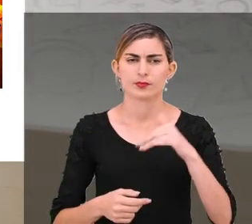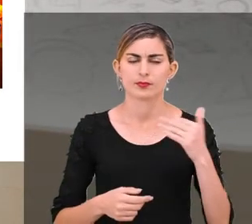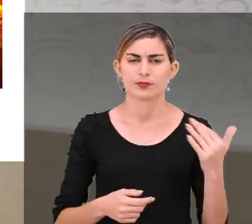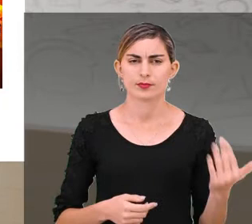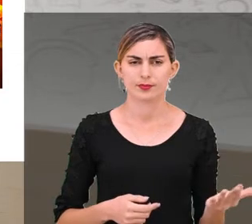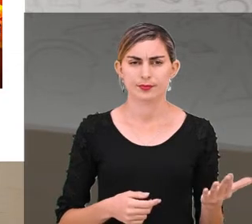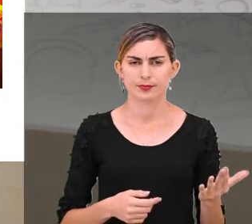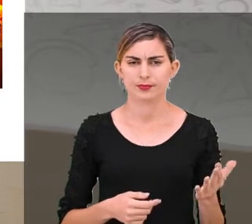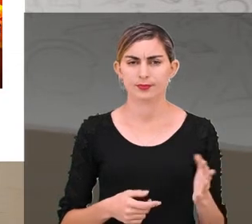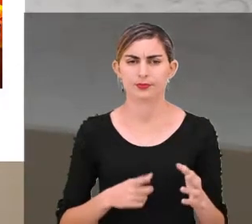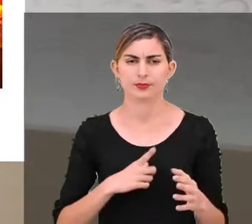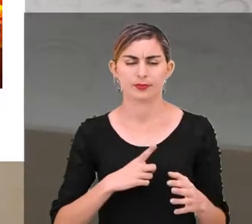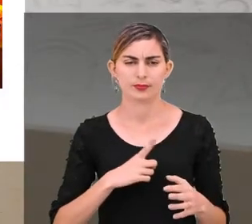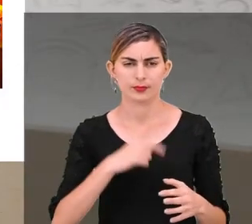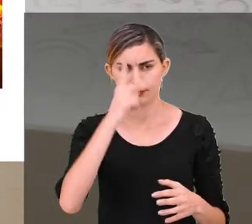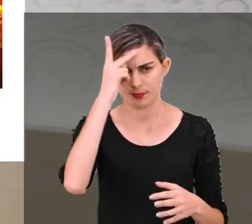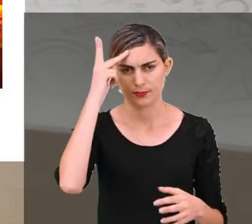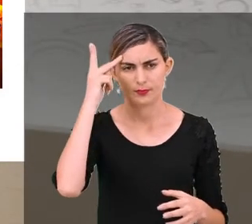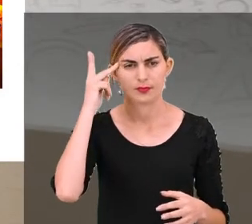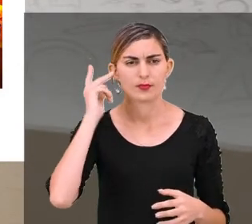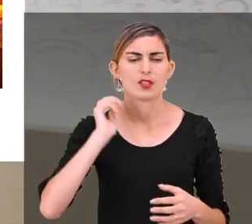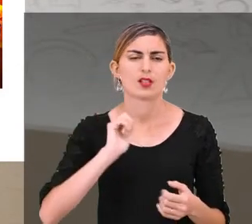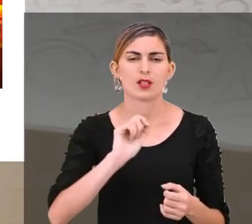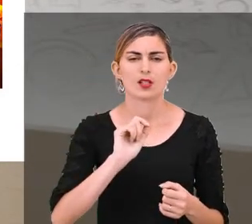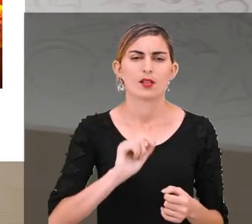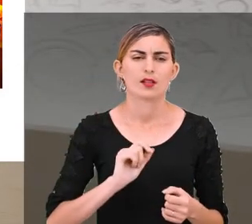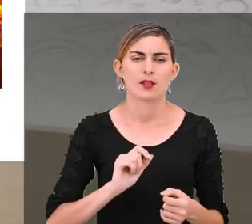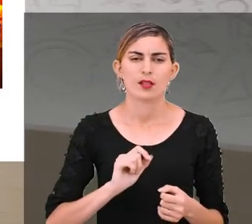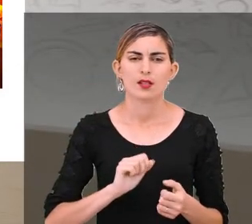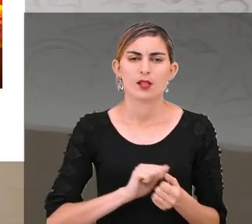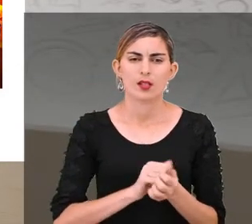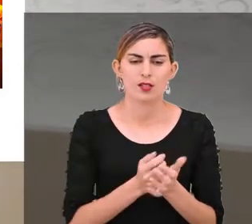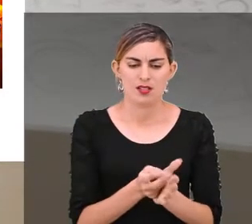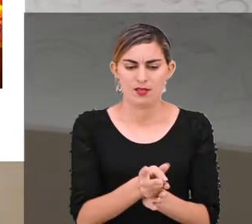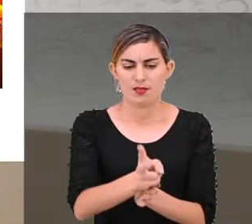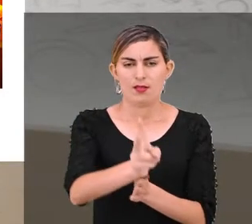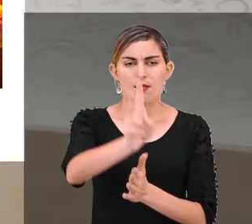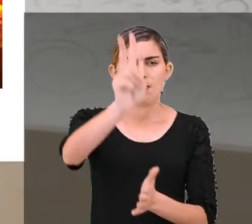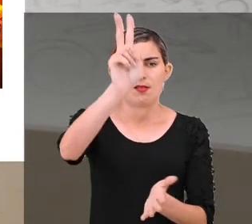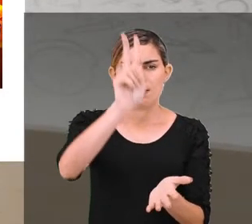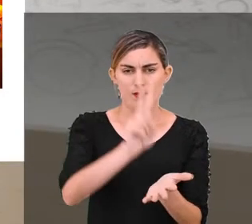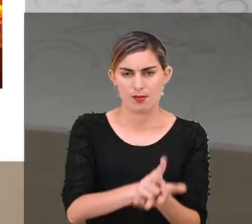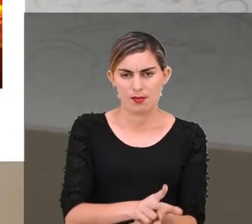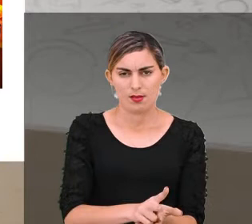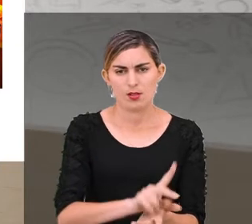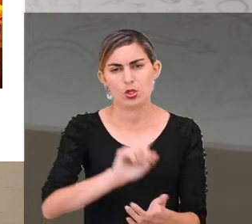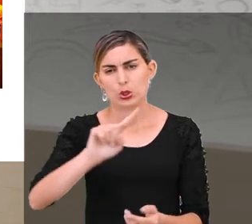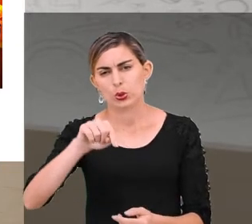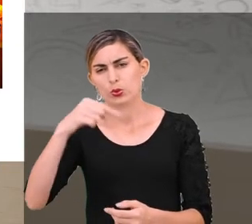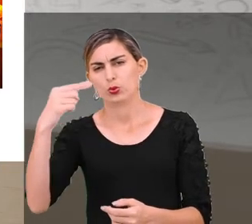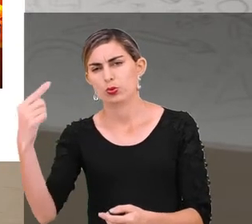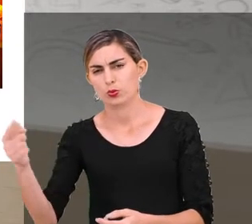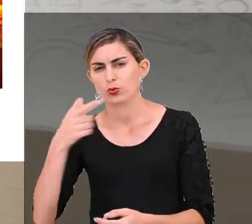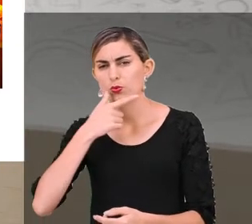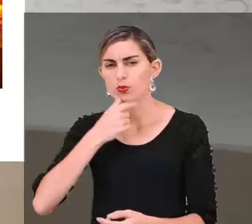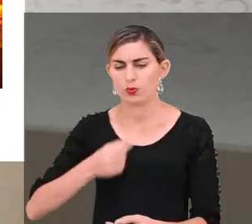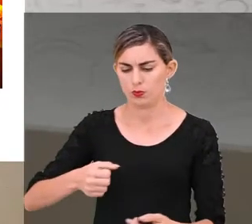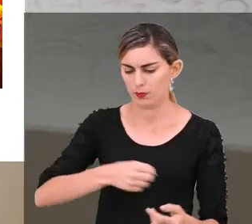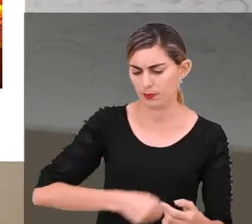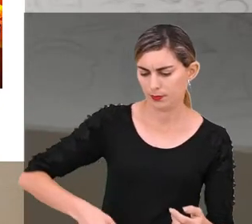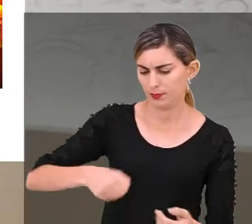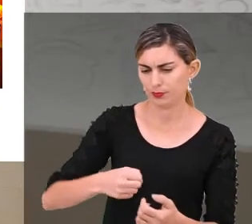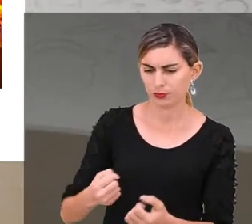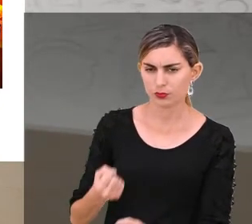seu lado esquerdo tem uma pessoa que ela está escorregando, né? E do outro lado um